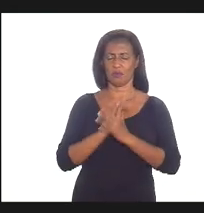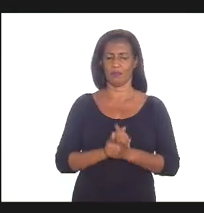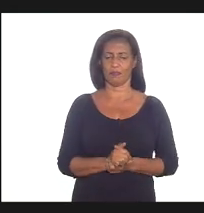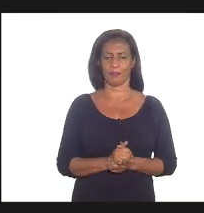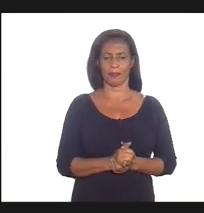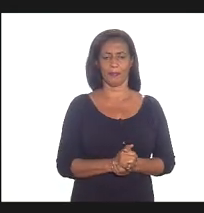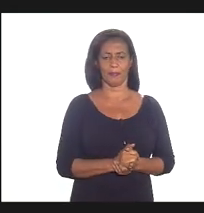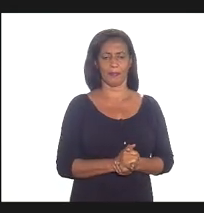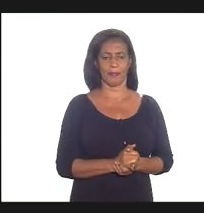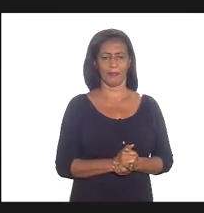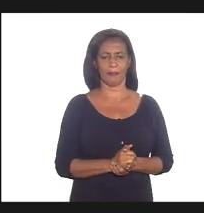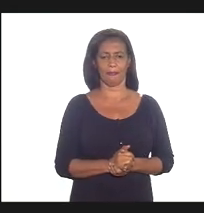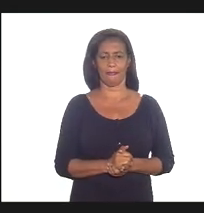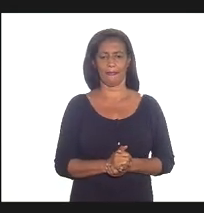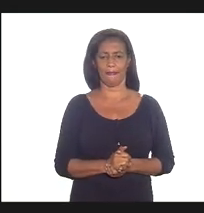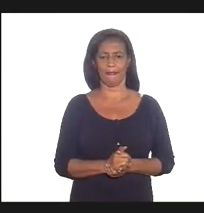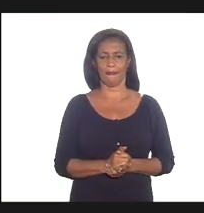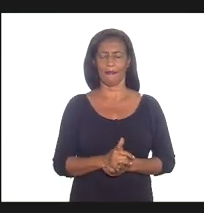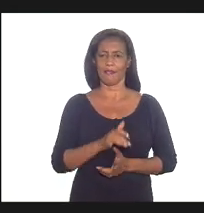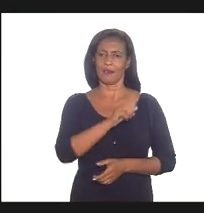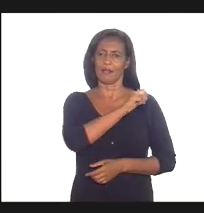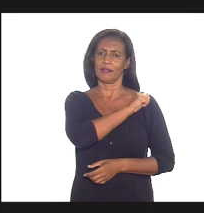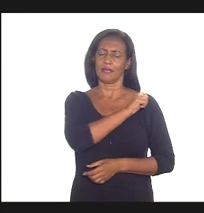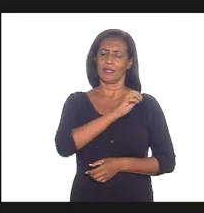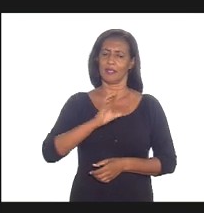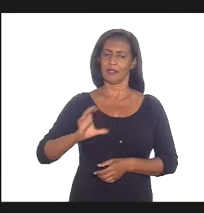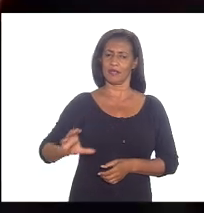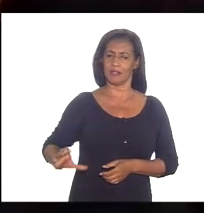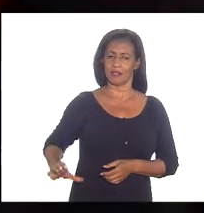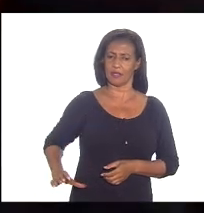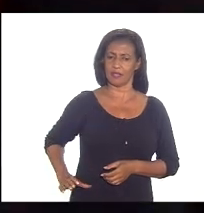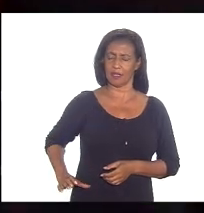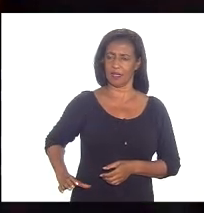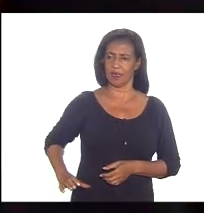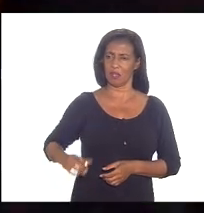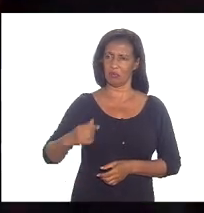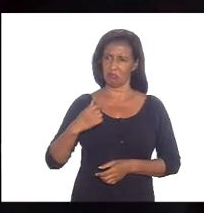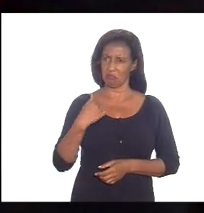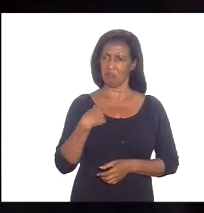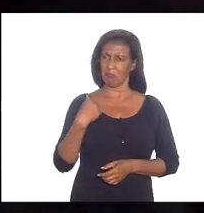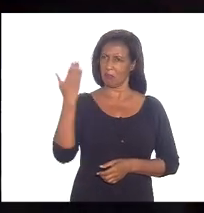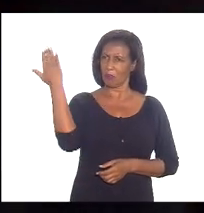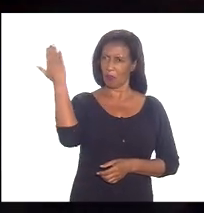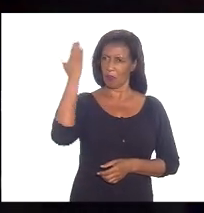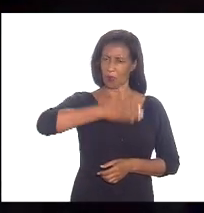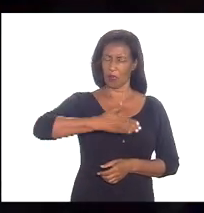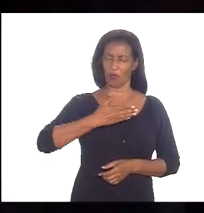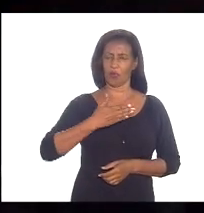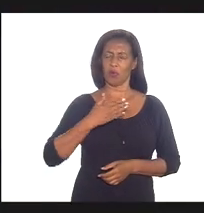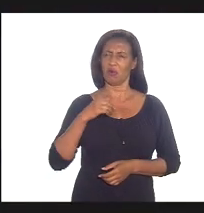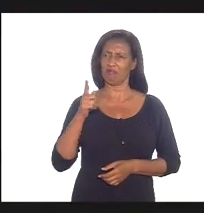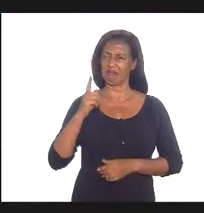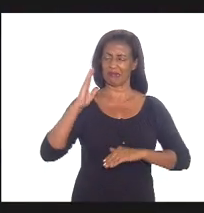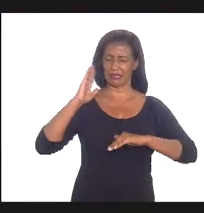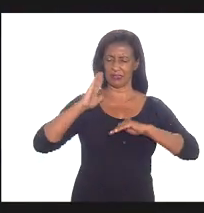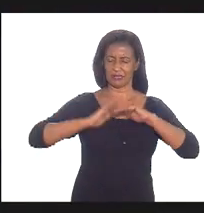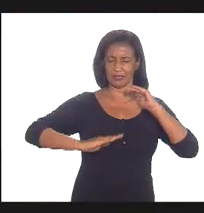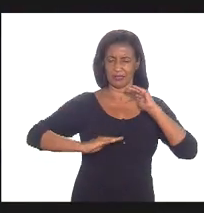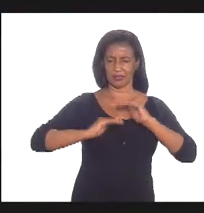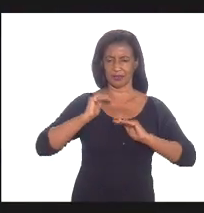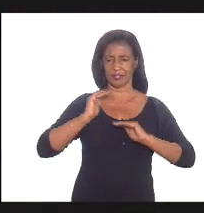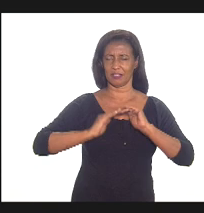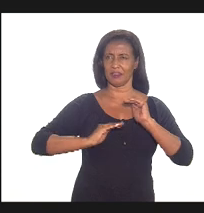parlamento. E André Ciliano me provou da sua capacidade, da